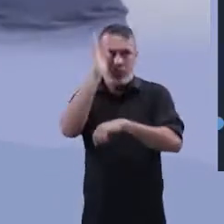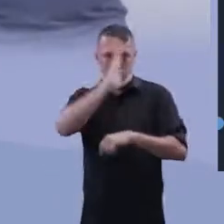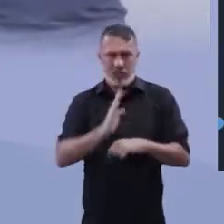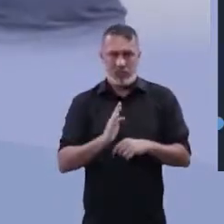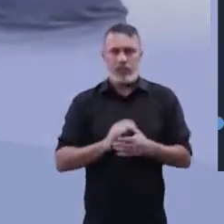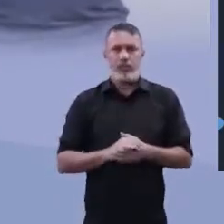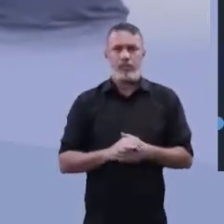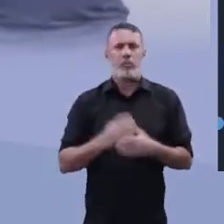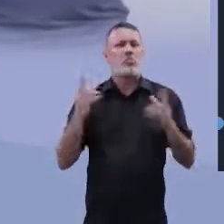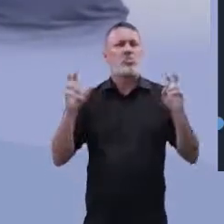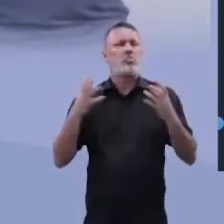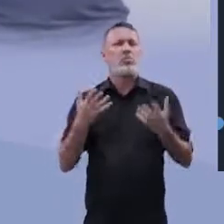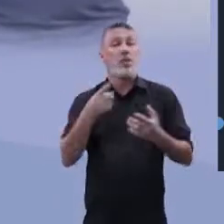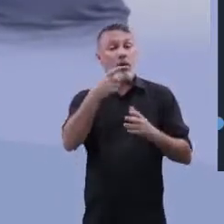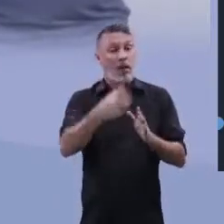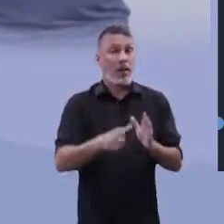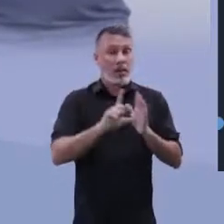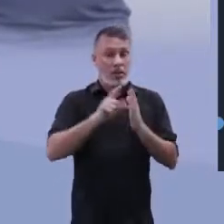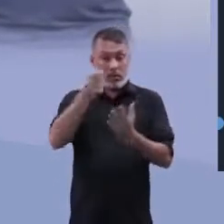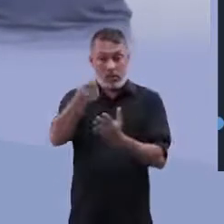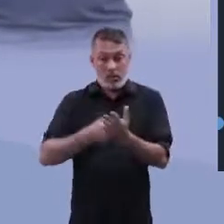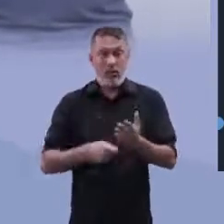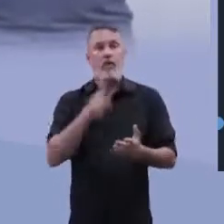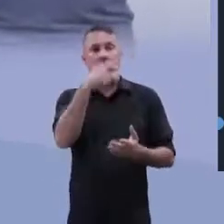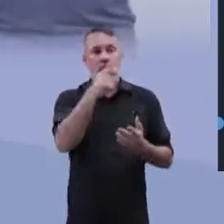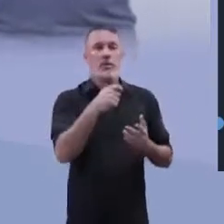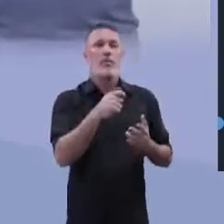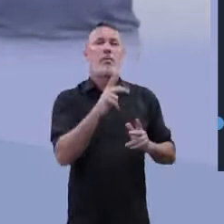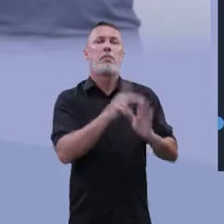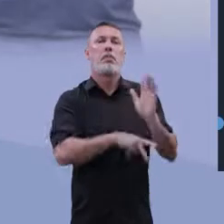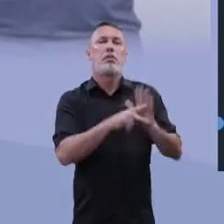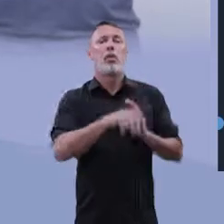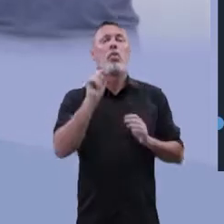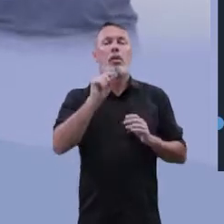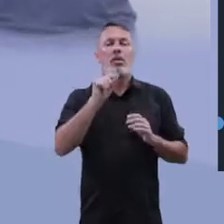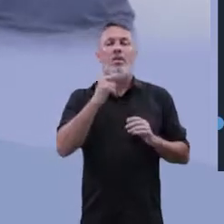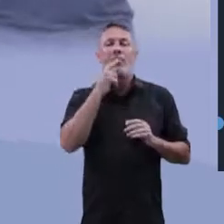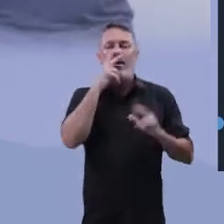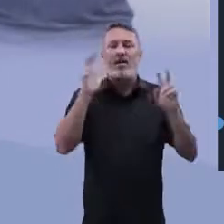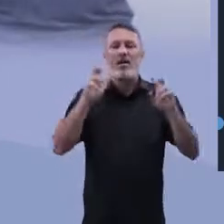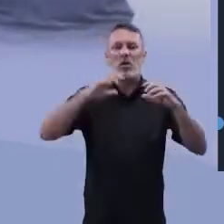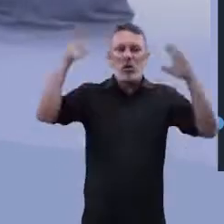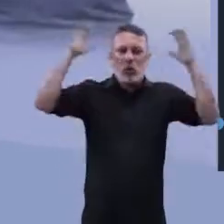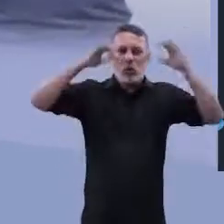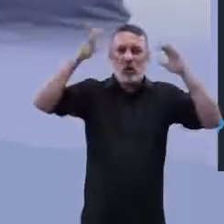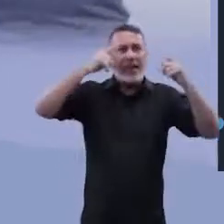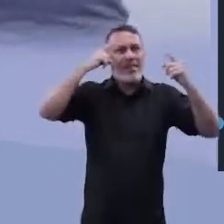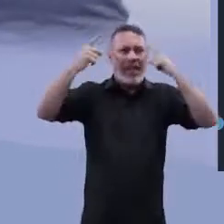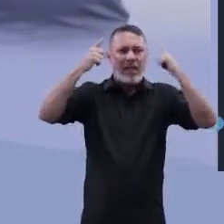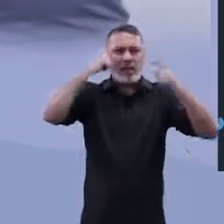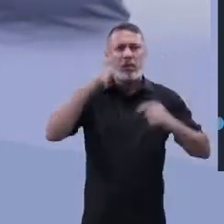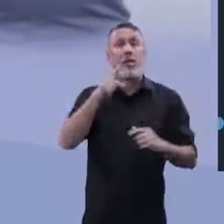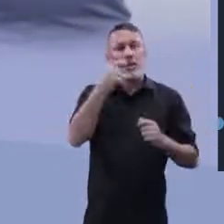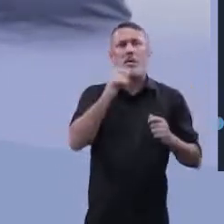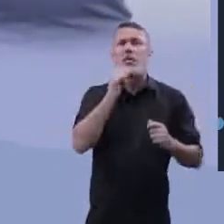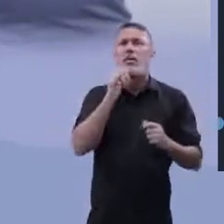Antes de você fazer um projeto de texto, você precisa fazer o que nós chamamos de tempestade de ideias. Né? Primeira coisa, o que é